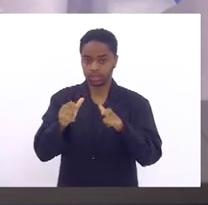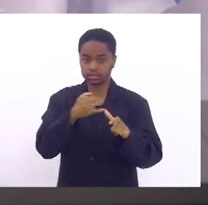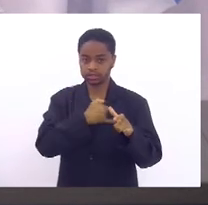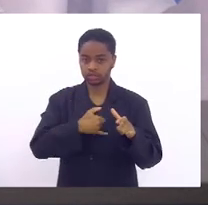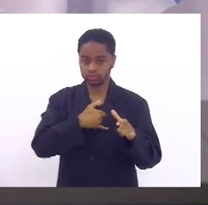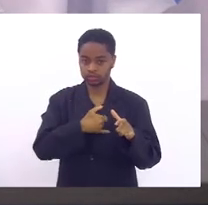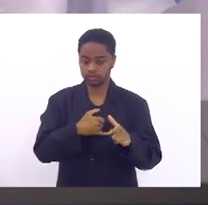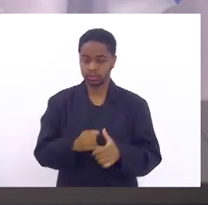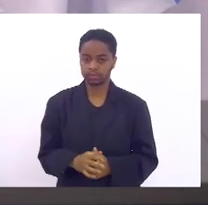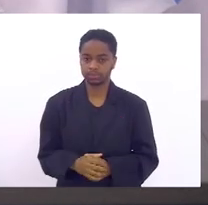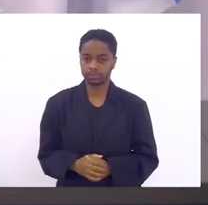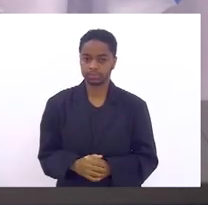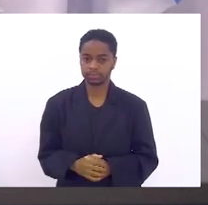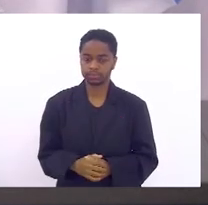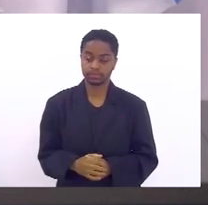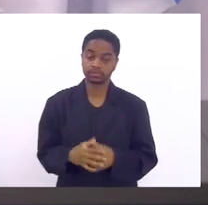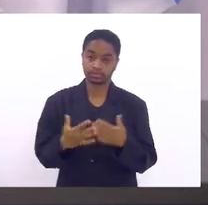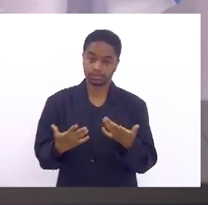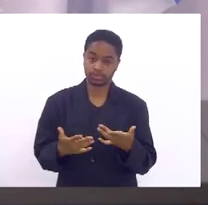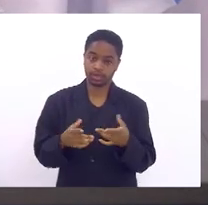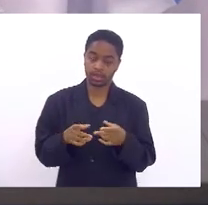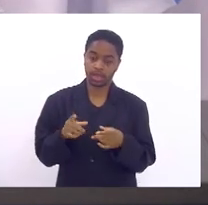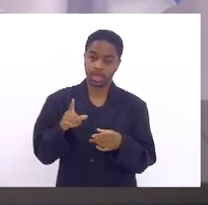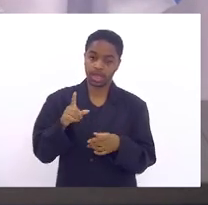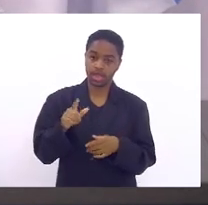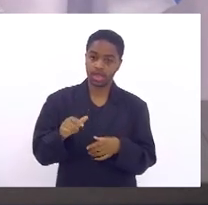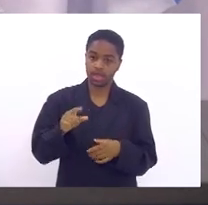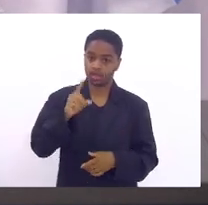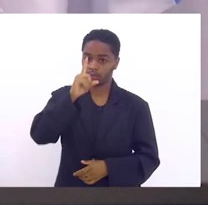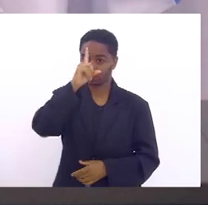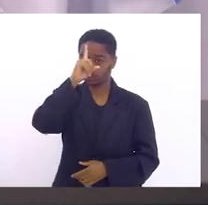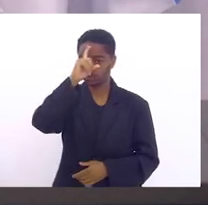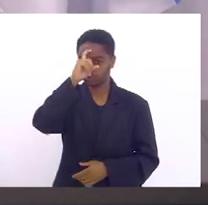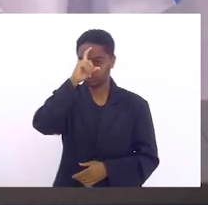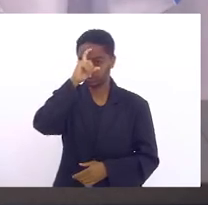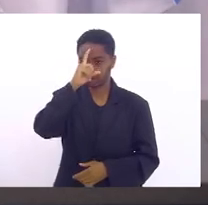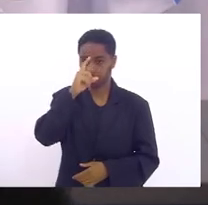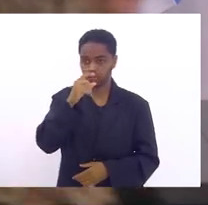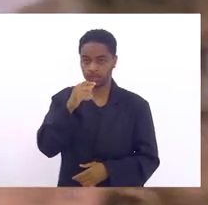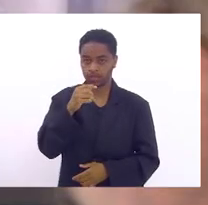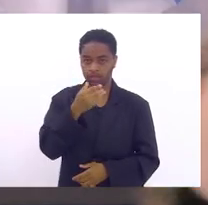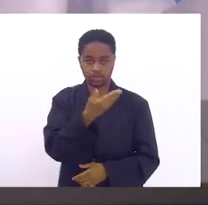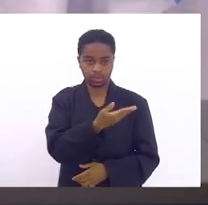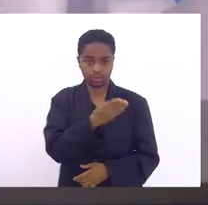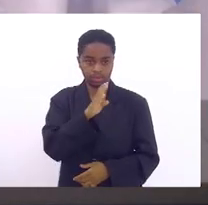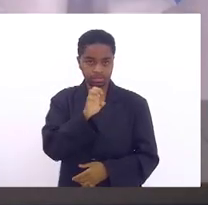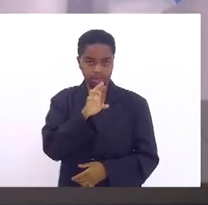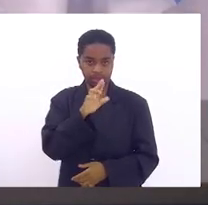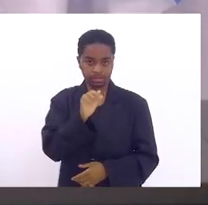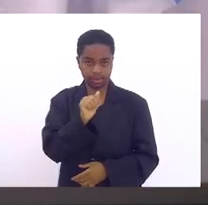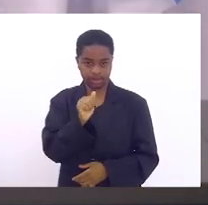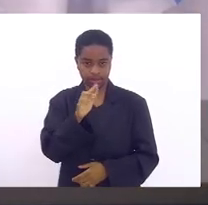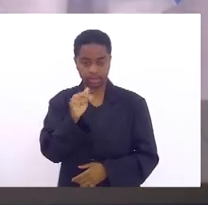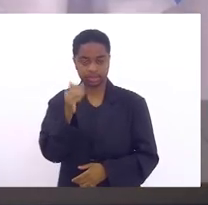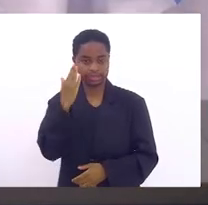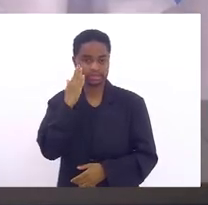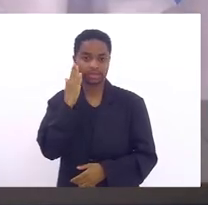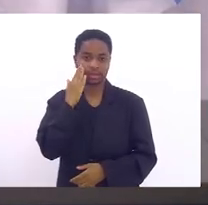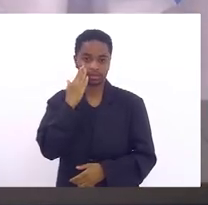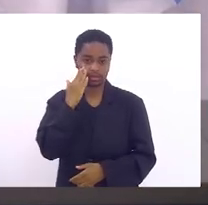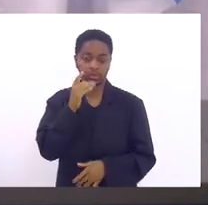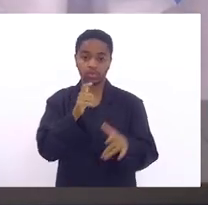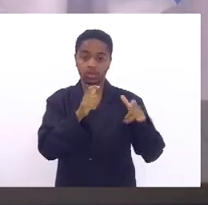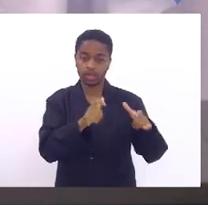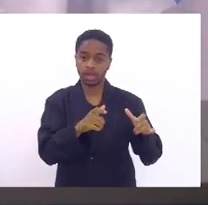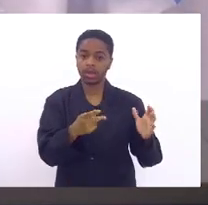Meriti que foi exatamente aquele Hospital eh dout Bárbara lomba sabe bem Onde ocorreu